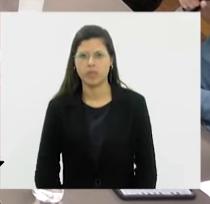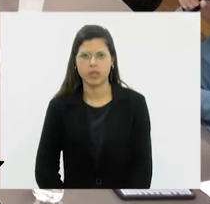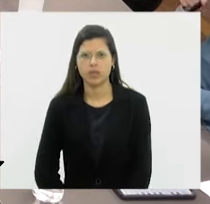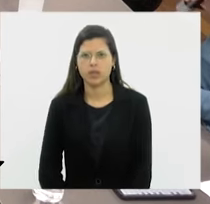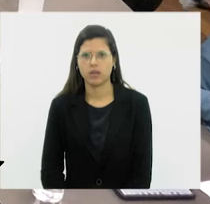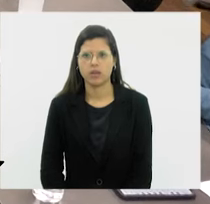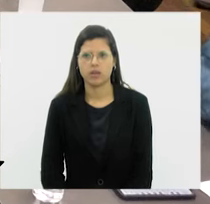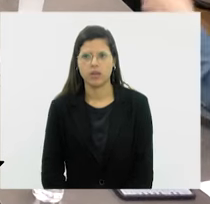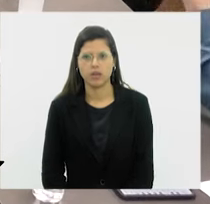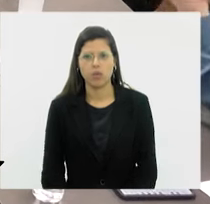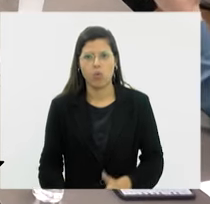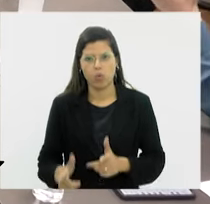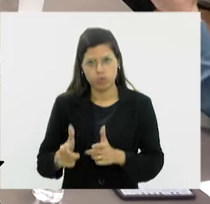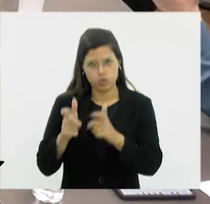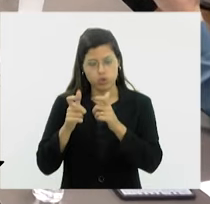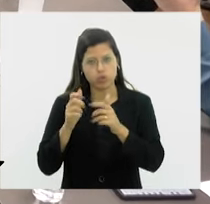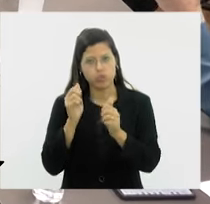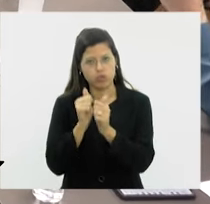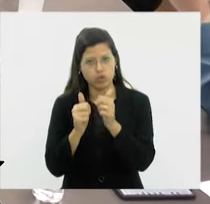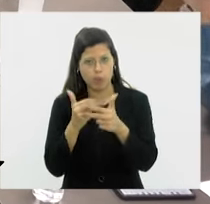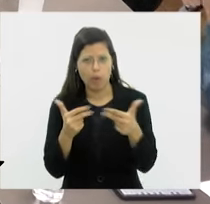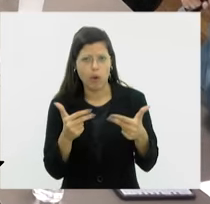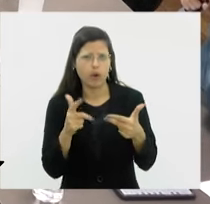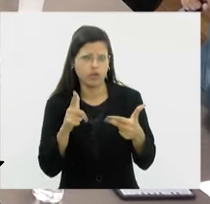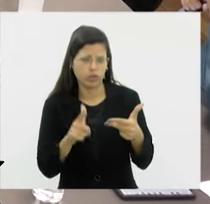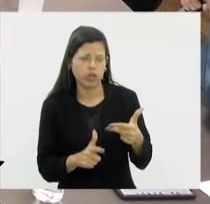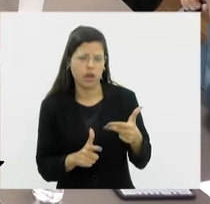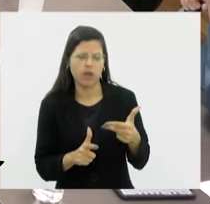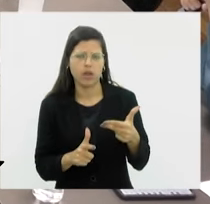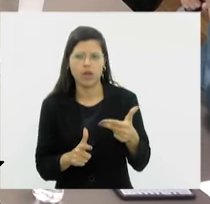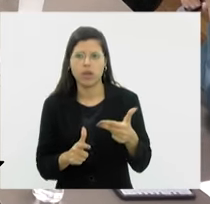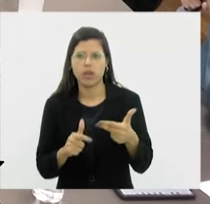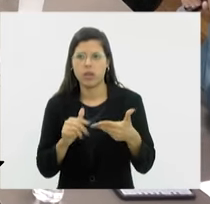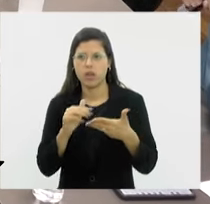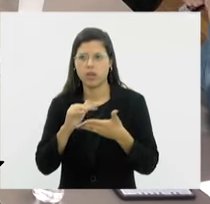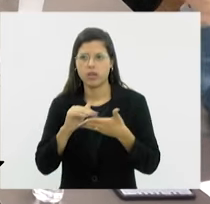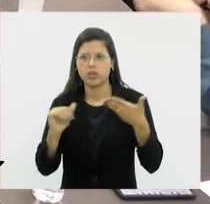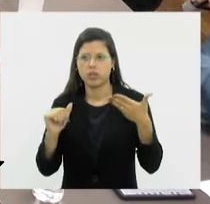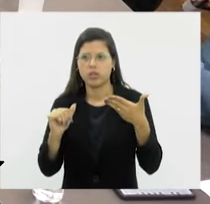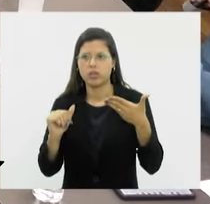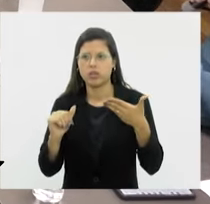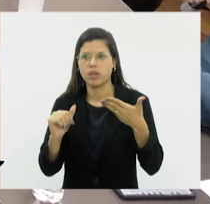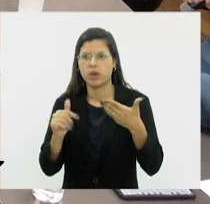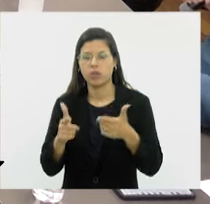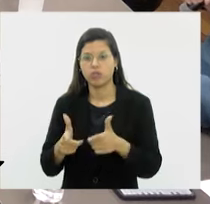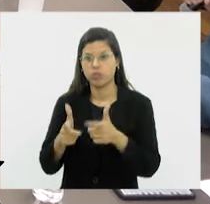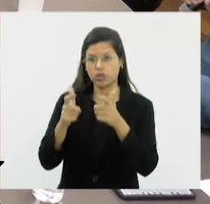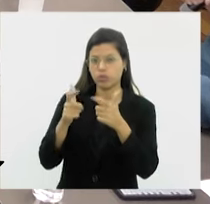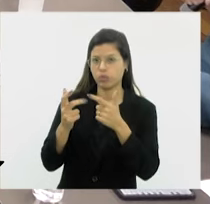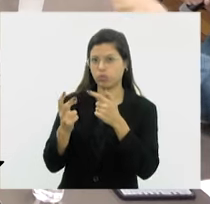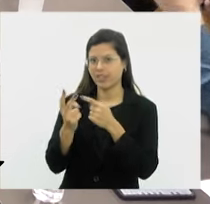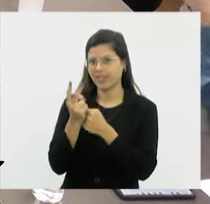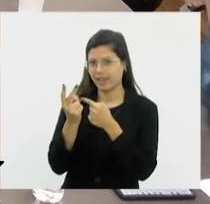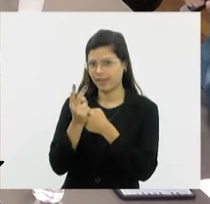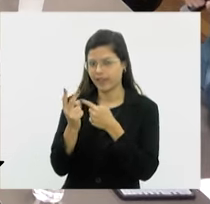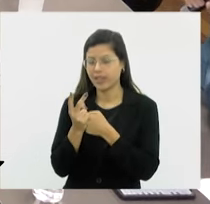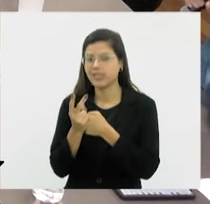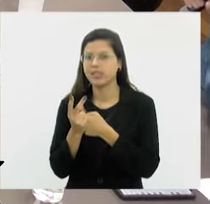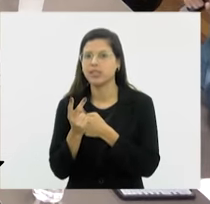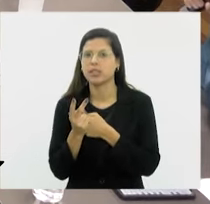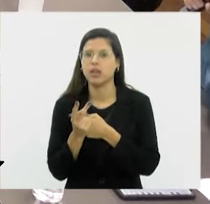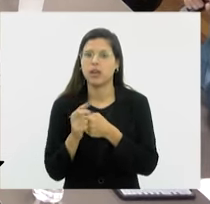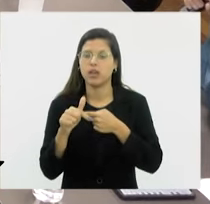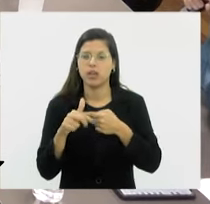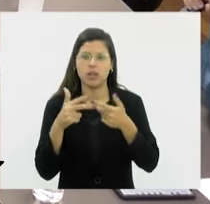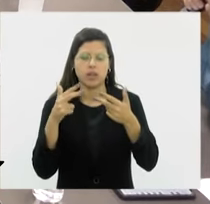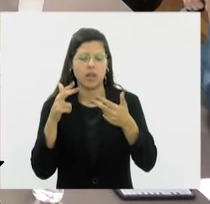o tiro desportivo, porque é uma modalidade, e retira o de defesa, quanto na observação